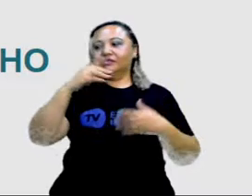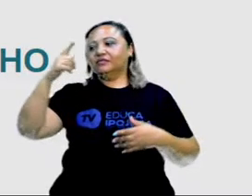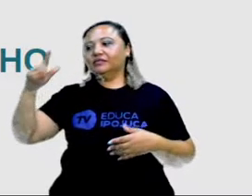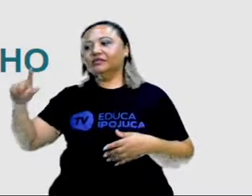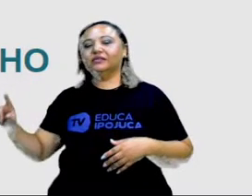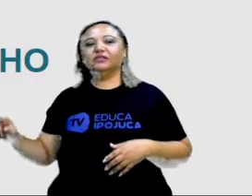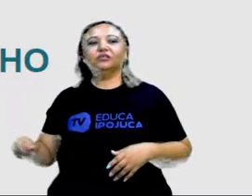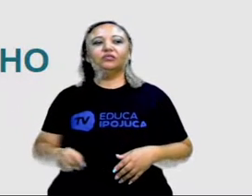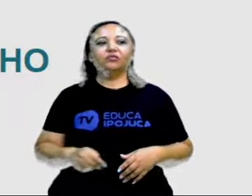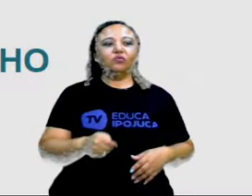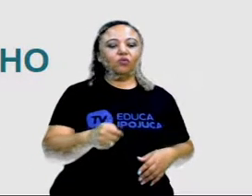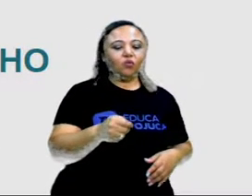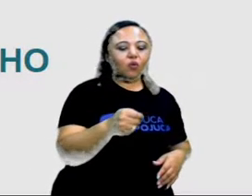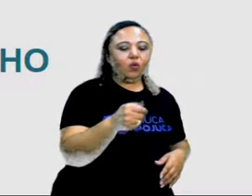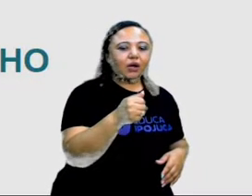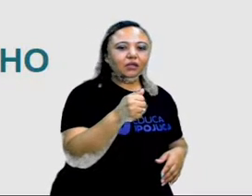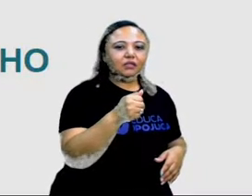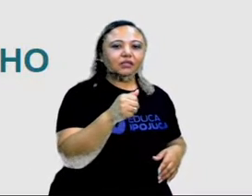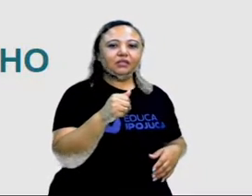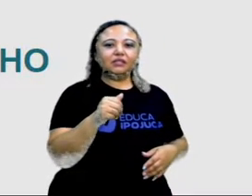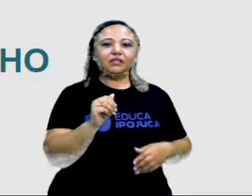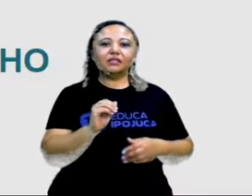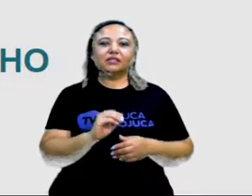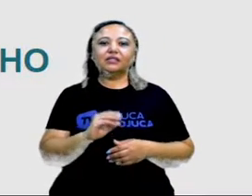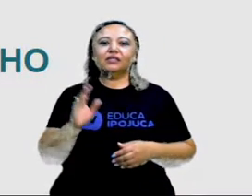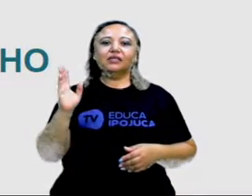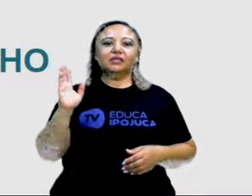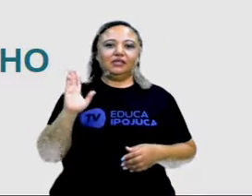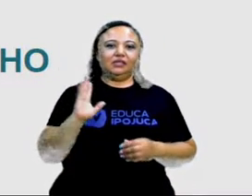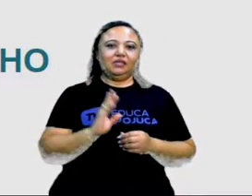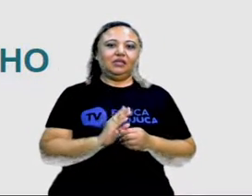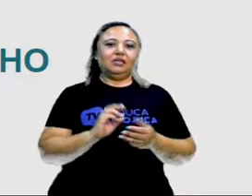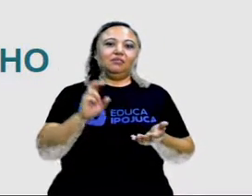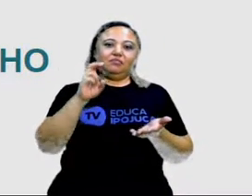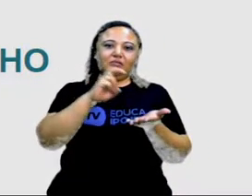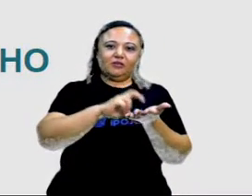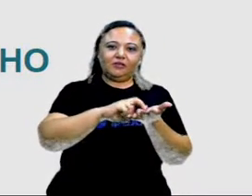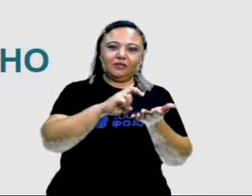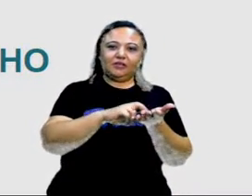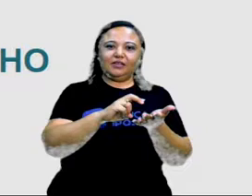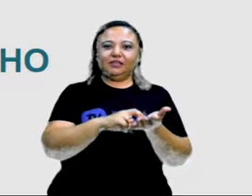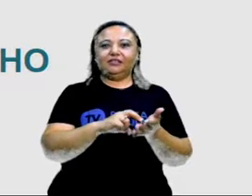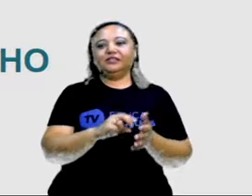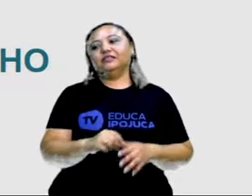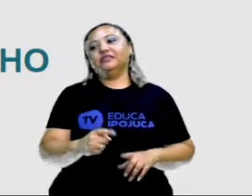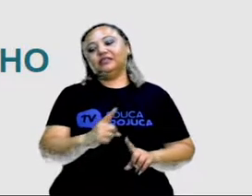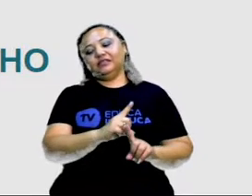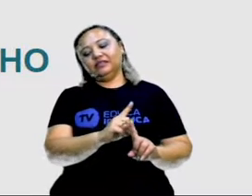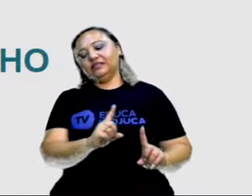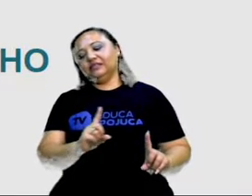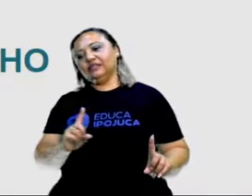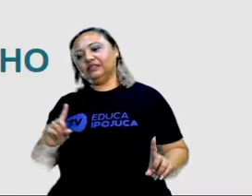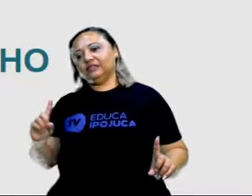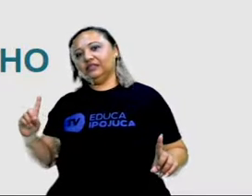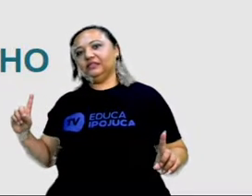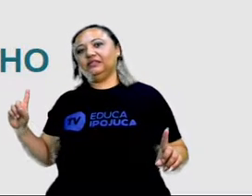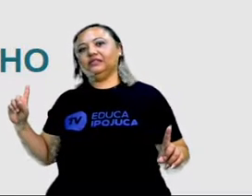quando o sapo resolveu que era a hora de se separar para a carona